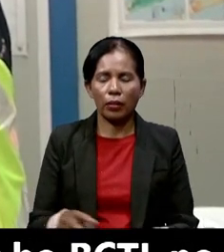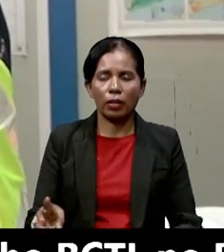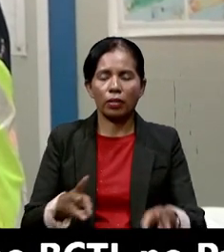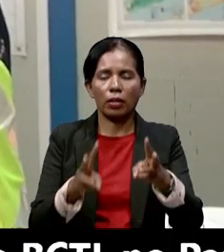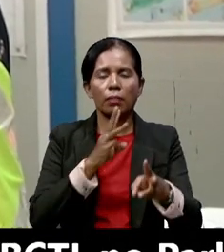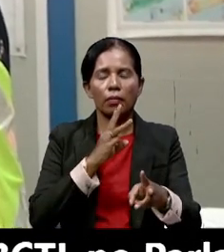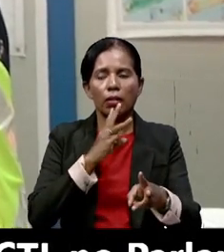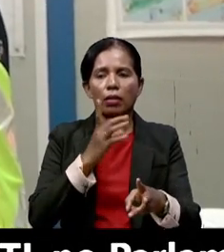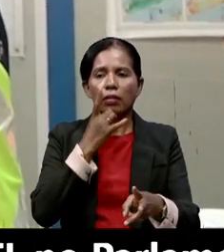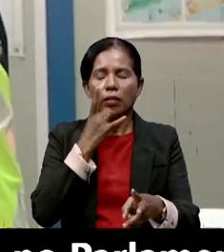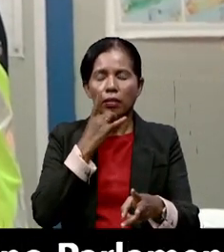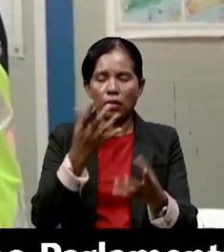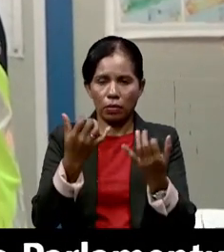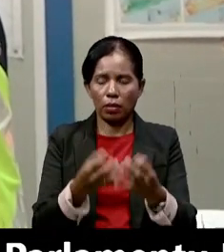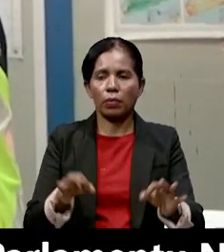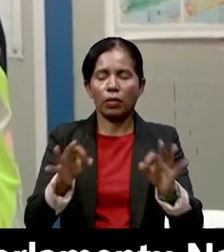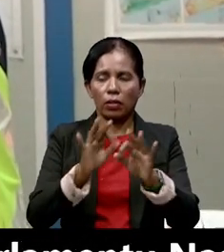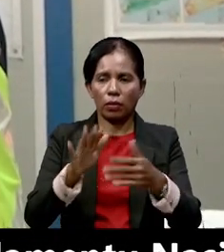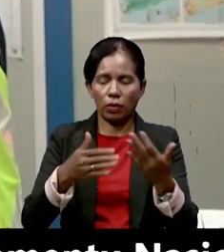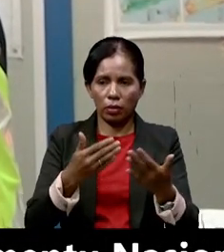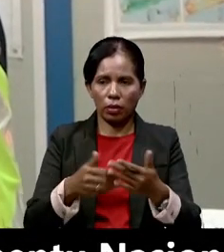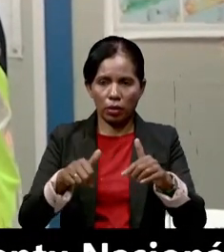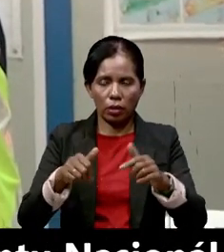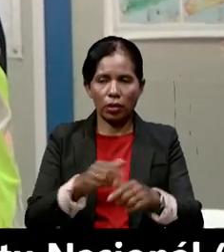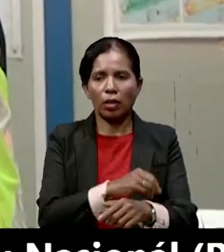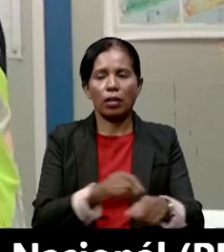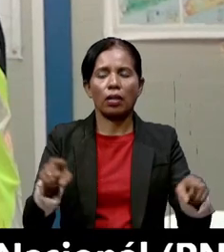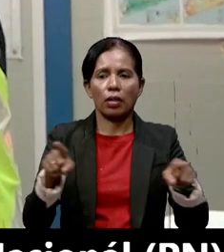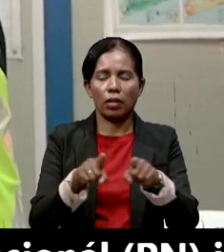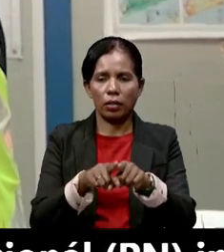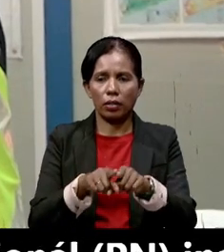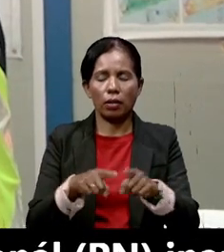no eletricidade nem agora carica halo e a terreno ele nem nessa ba